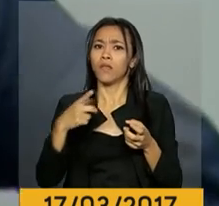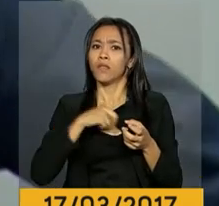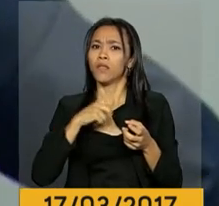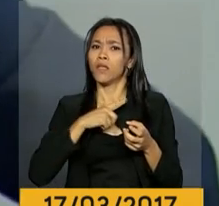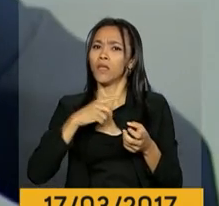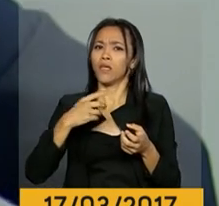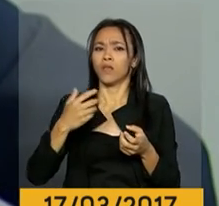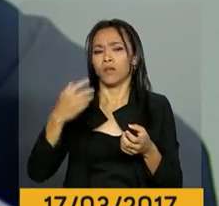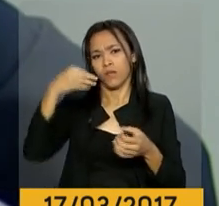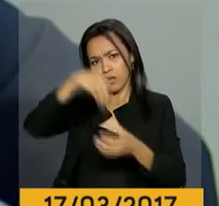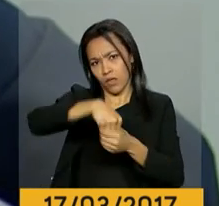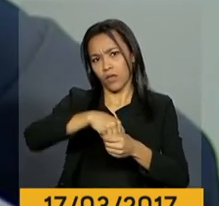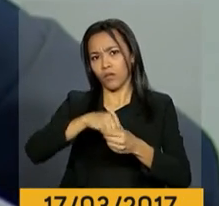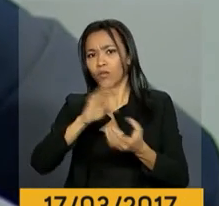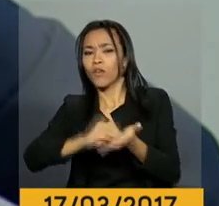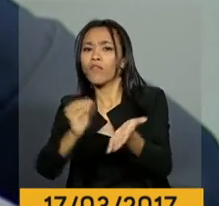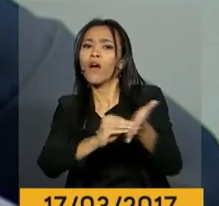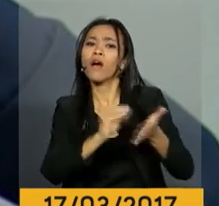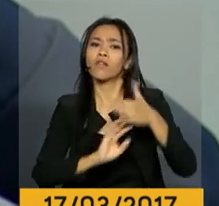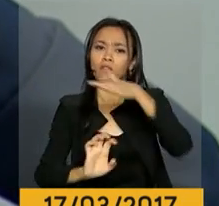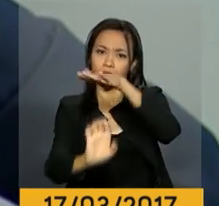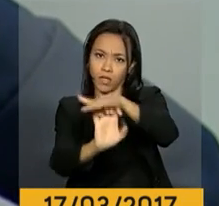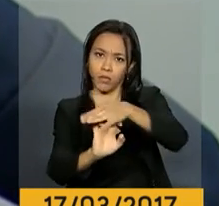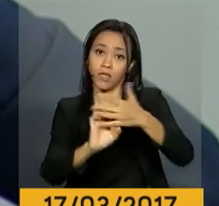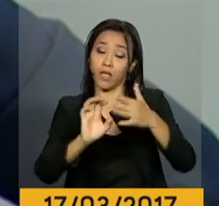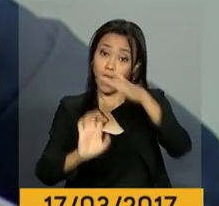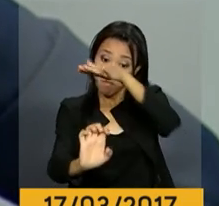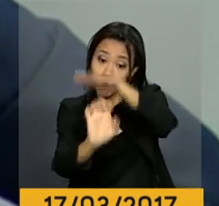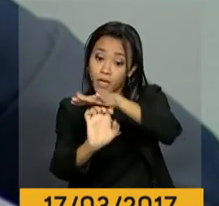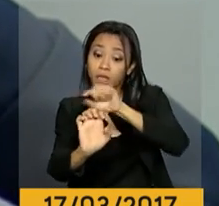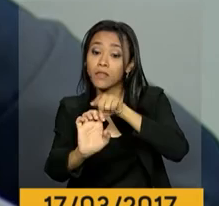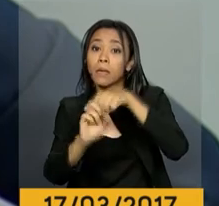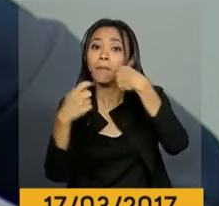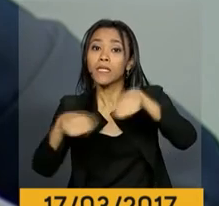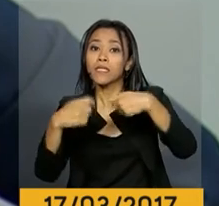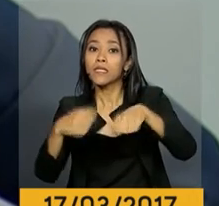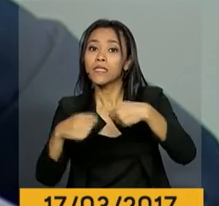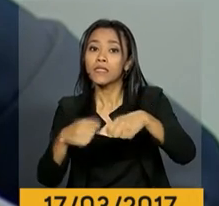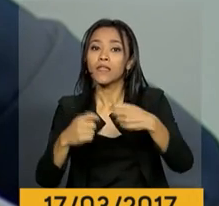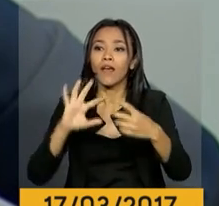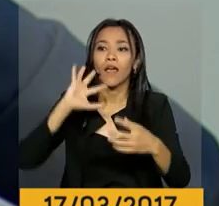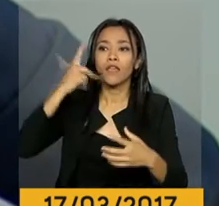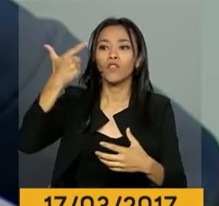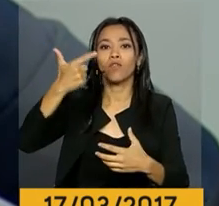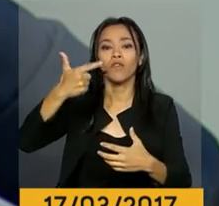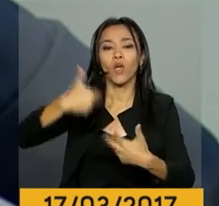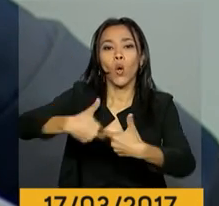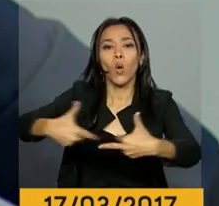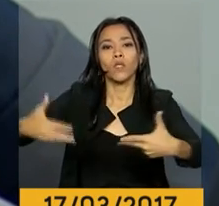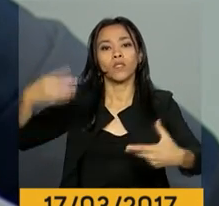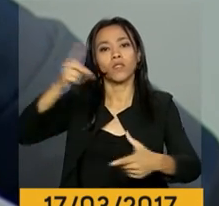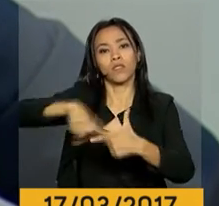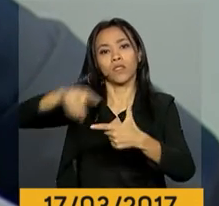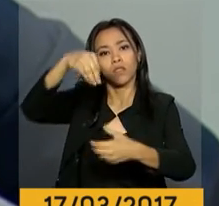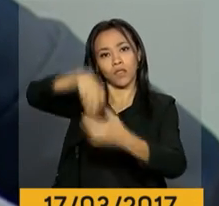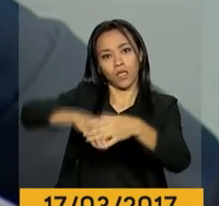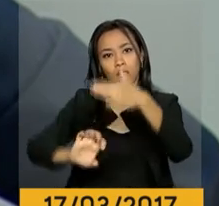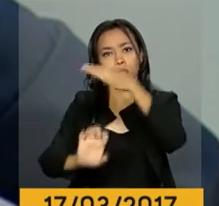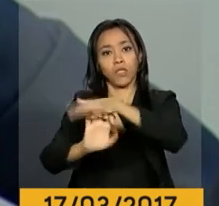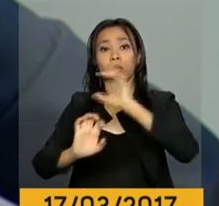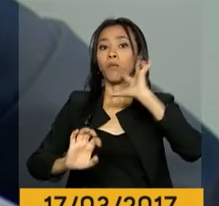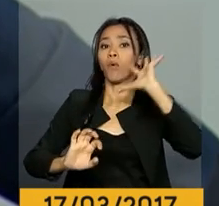ociosa na empresa. Primeiro momento é a empresa retomar a sua capacidade ociosa. Então, nós esperávamos que a retomada do